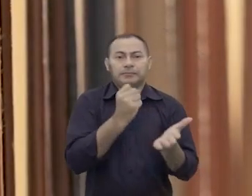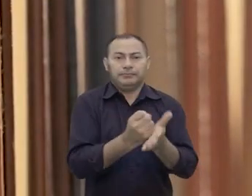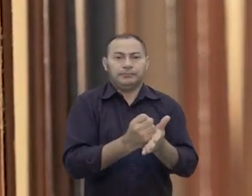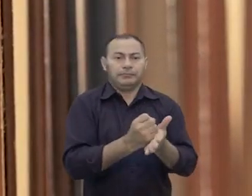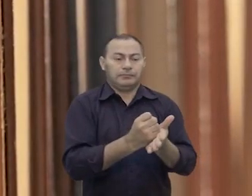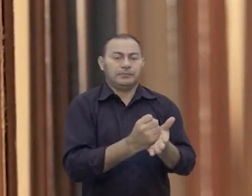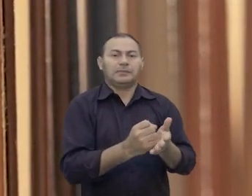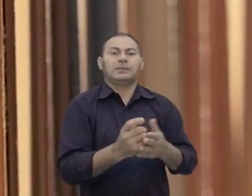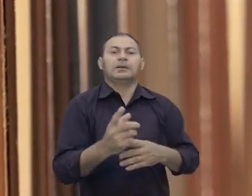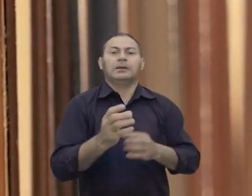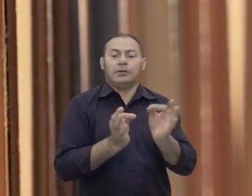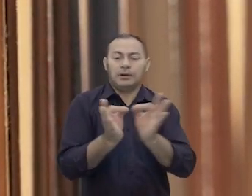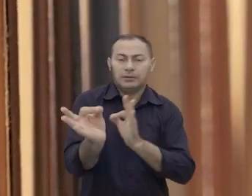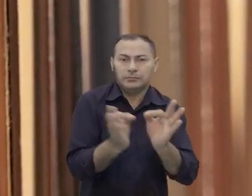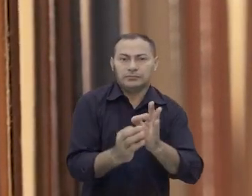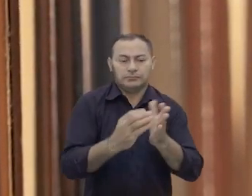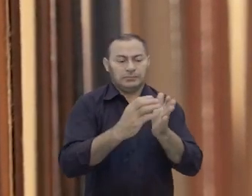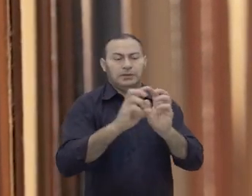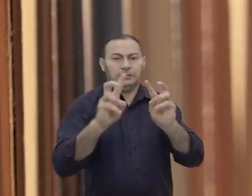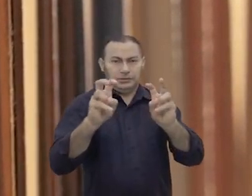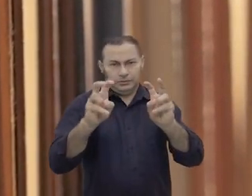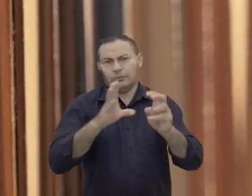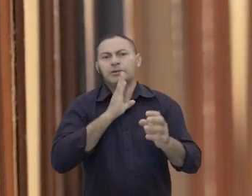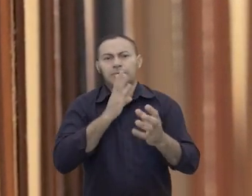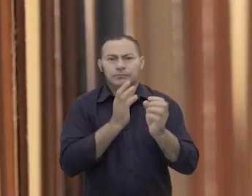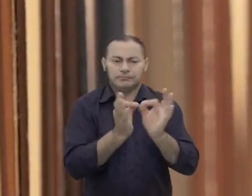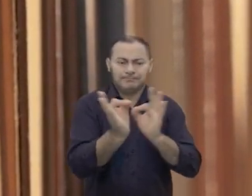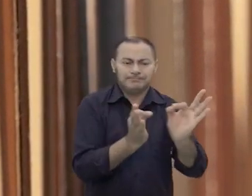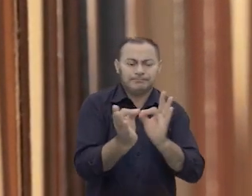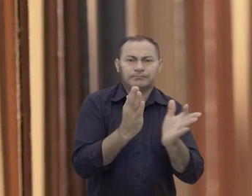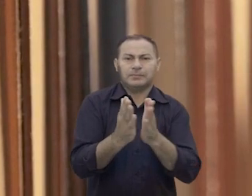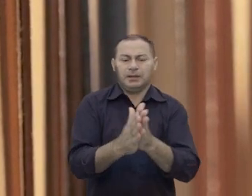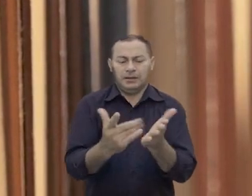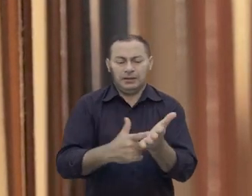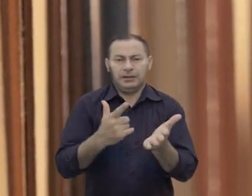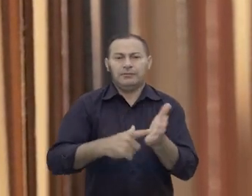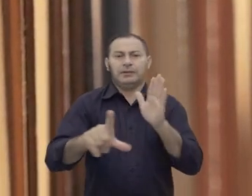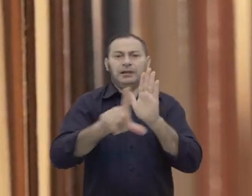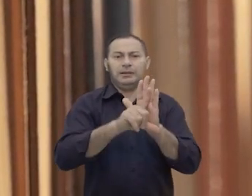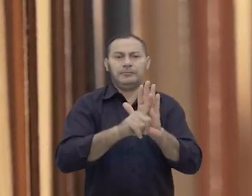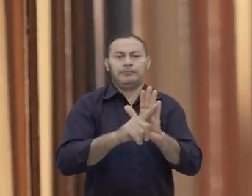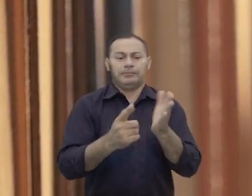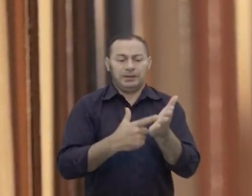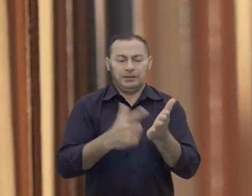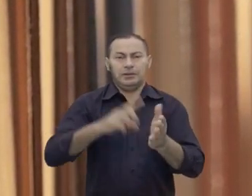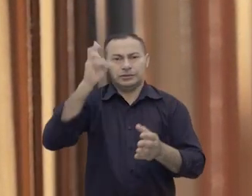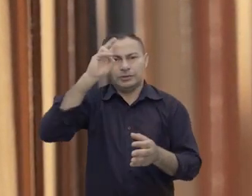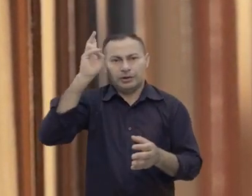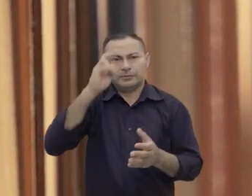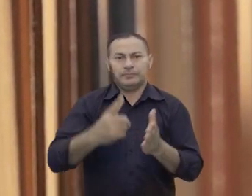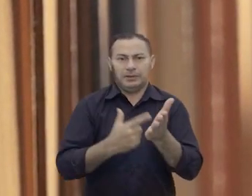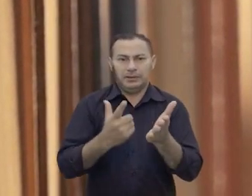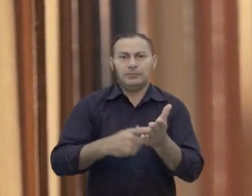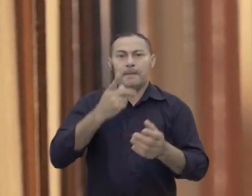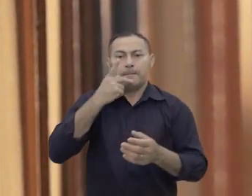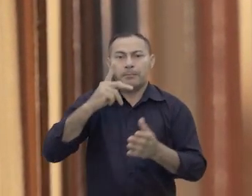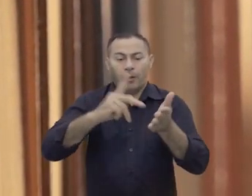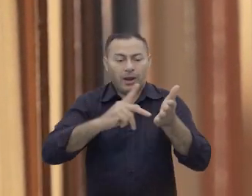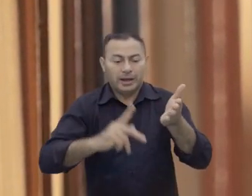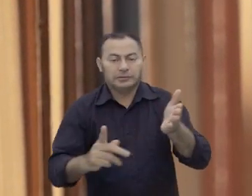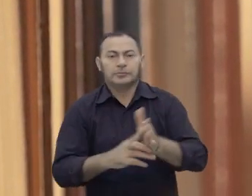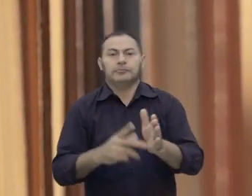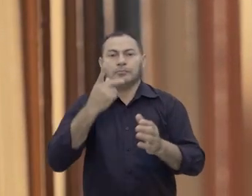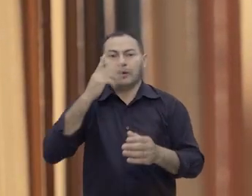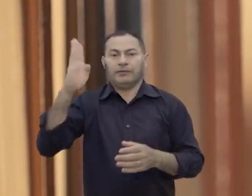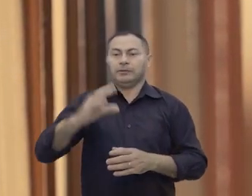do Velho Testamento e os organizou com os títulos que conhecemos hoje, como livros da lei, livros históricos,